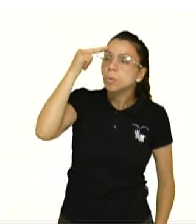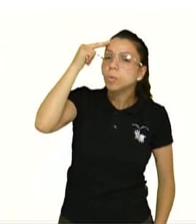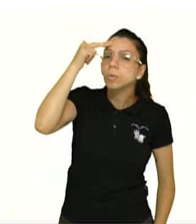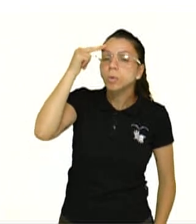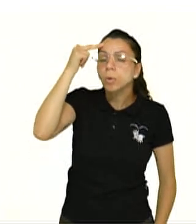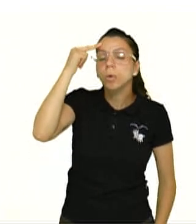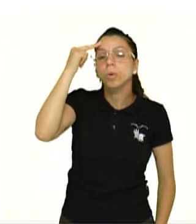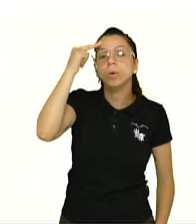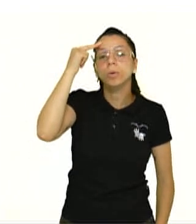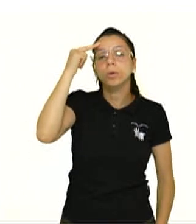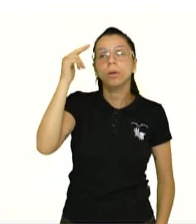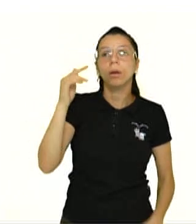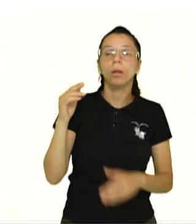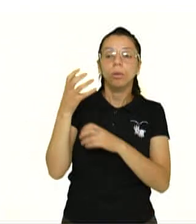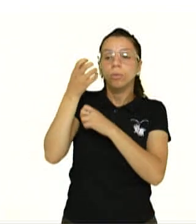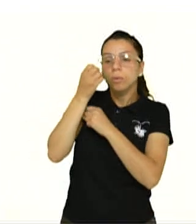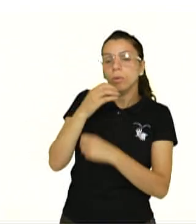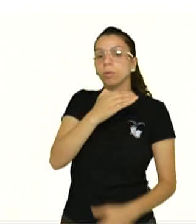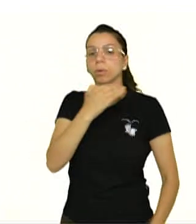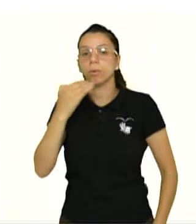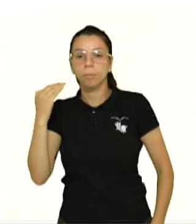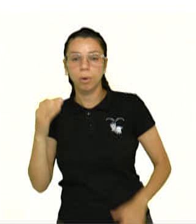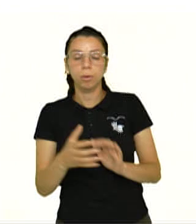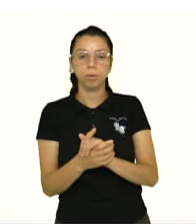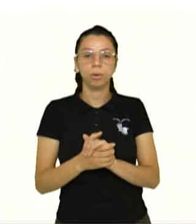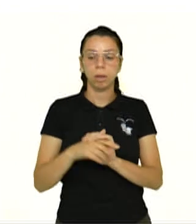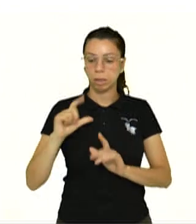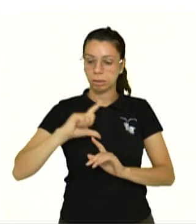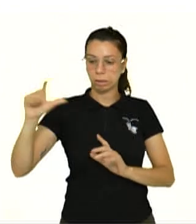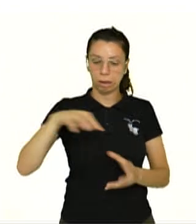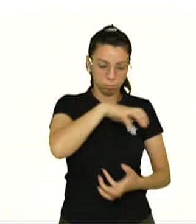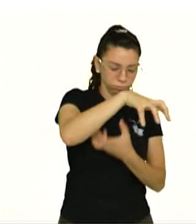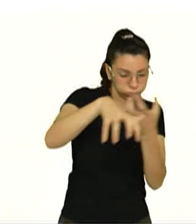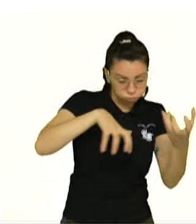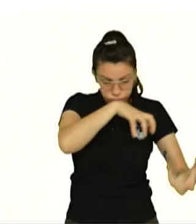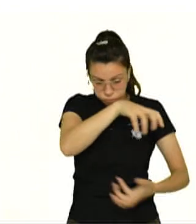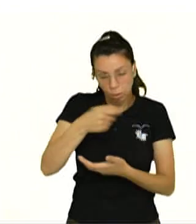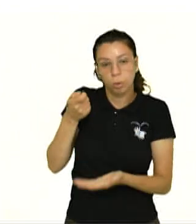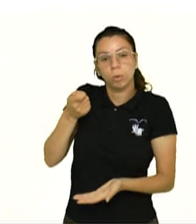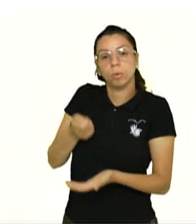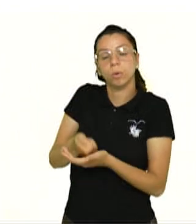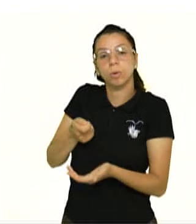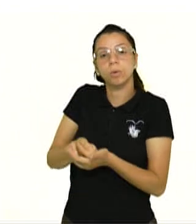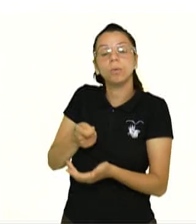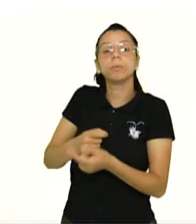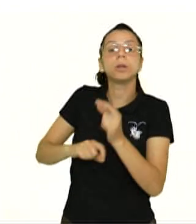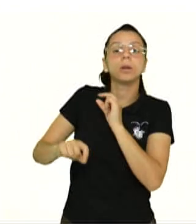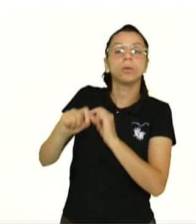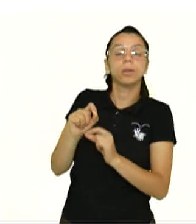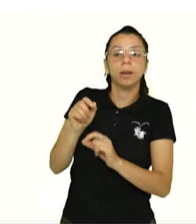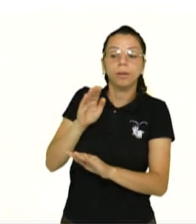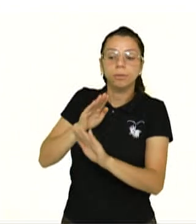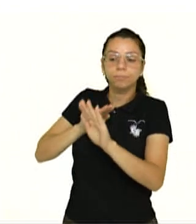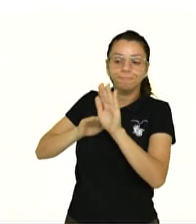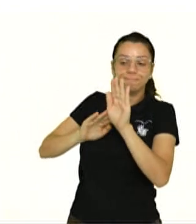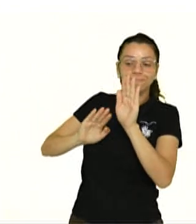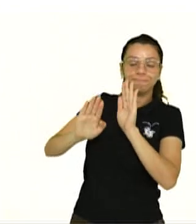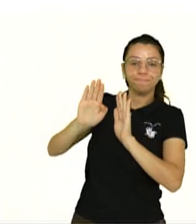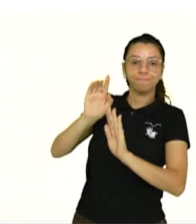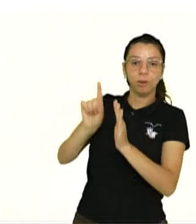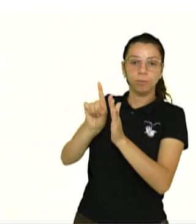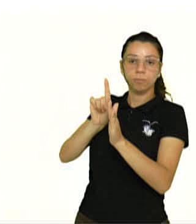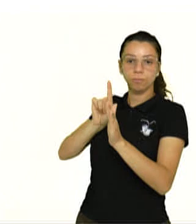da morte. Quando tivermos escapado ao tumulto vital, nos obrigam a hesitar. E é essa a reflexão que